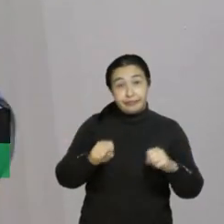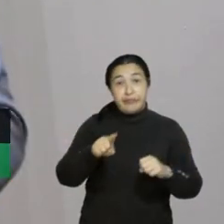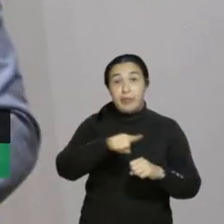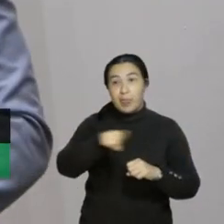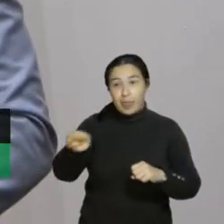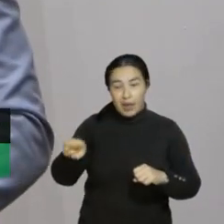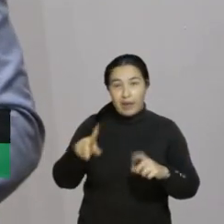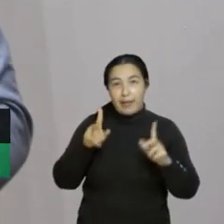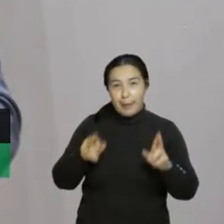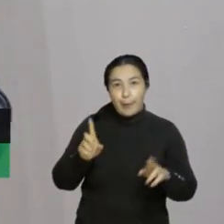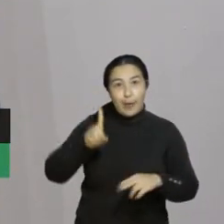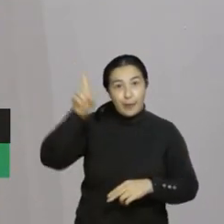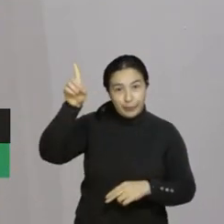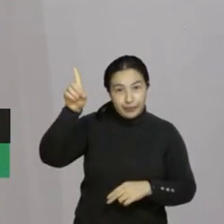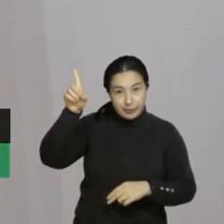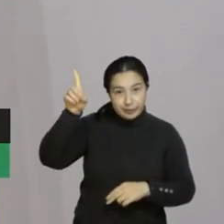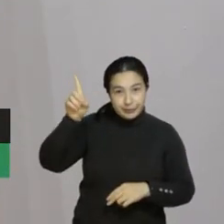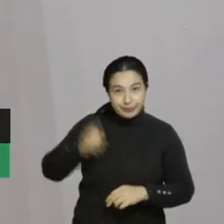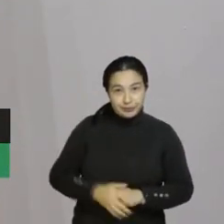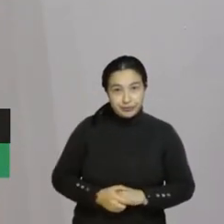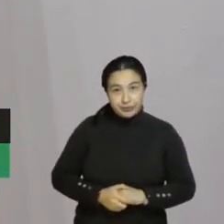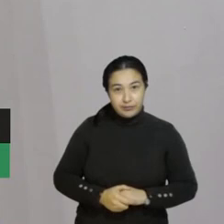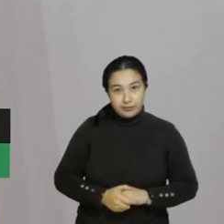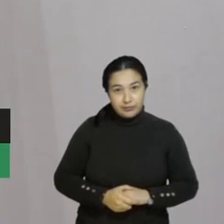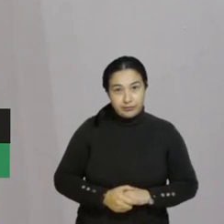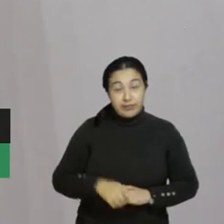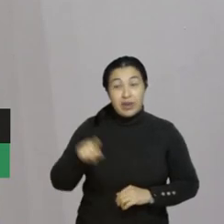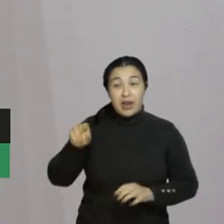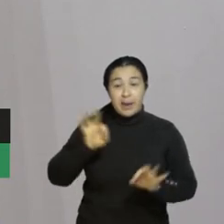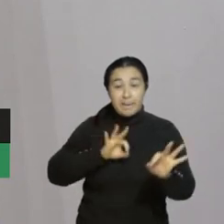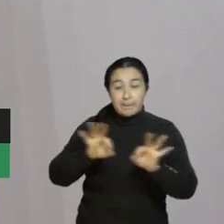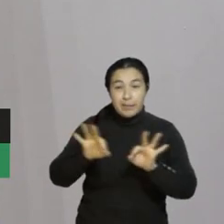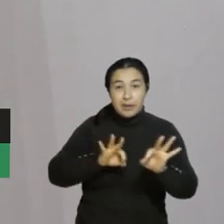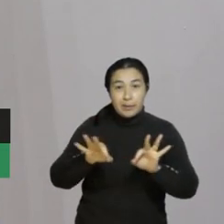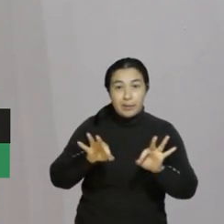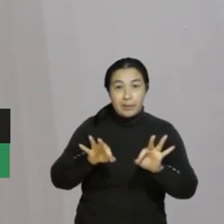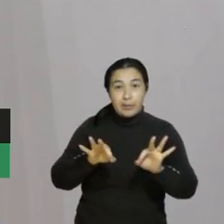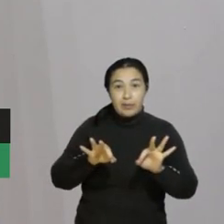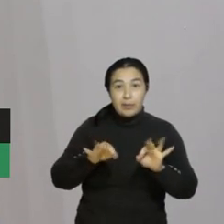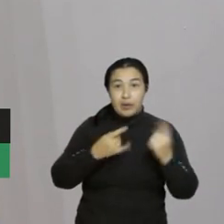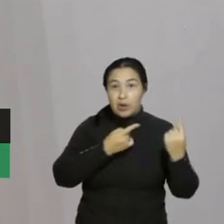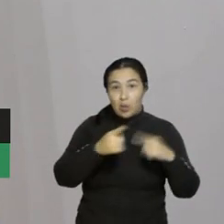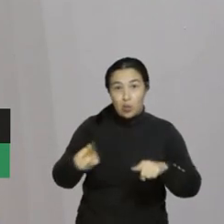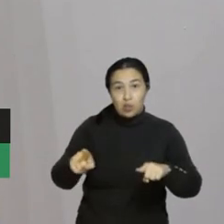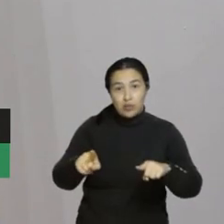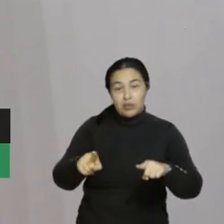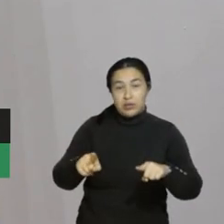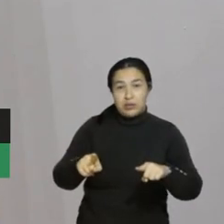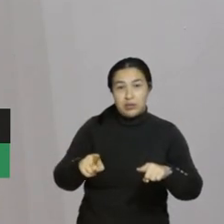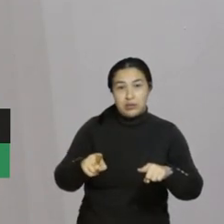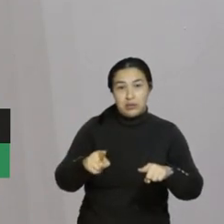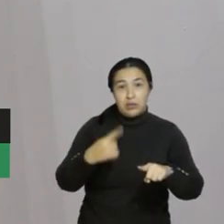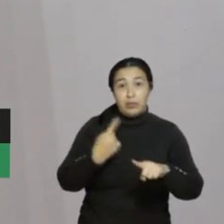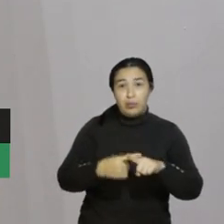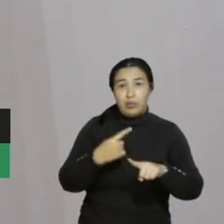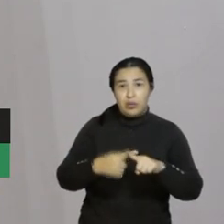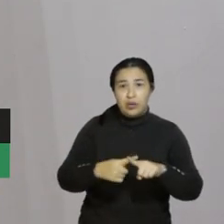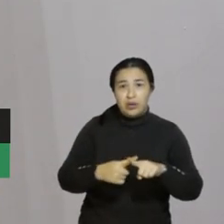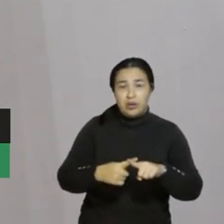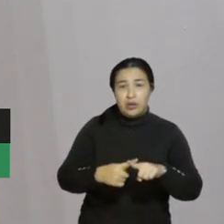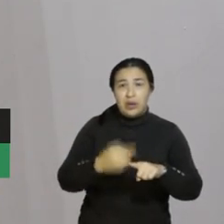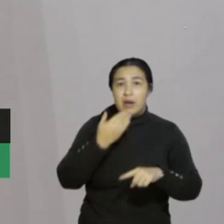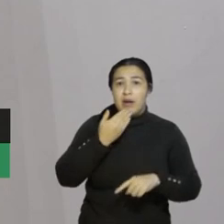o defensor em semideus, os servidores fizeram uma nota de repúdio pela discrepância no pedido de